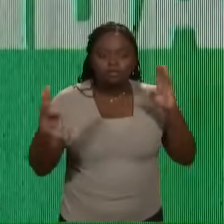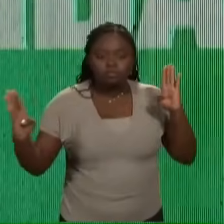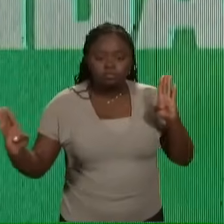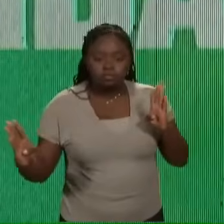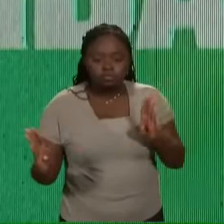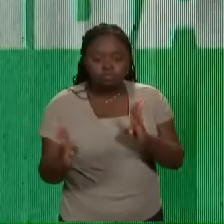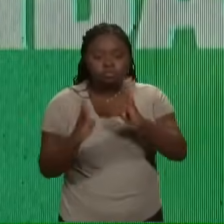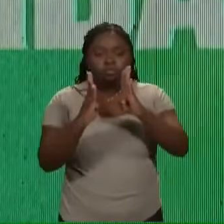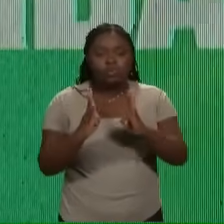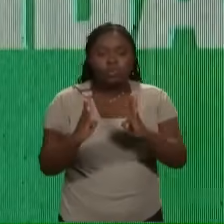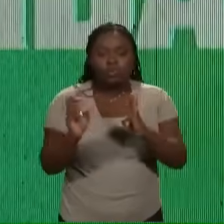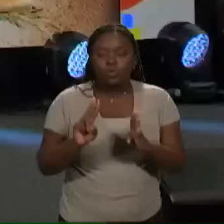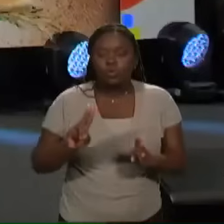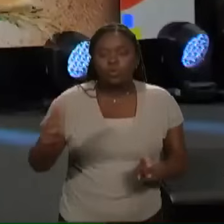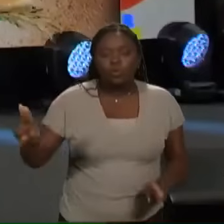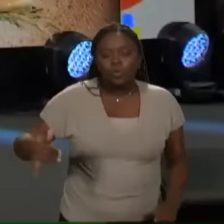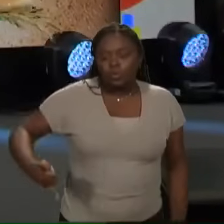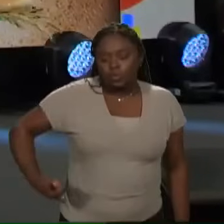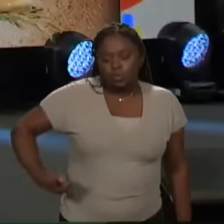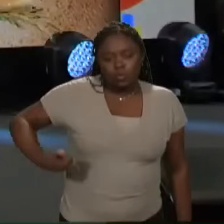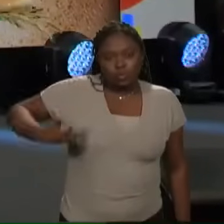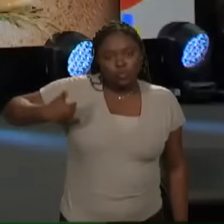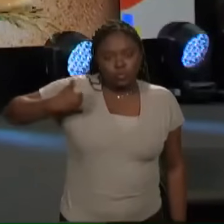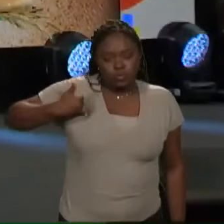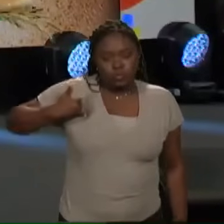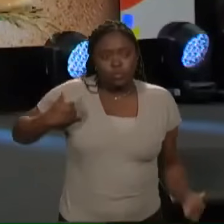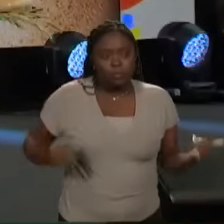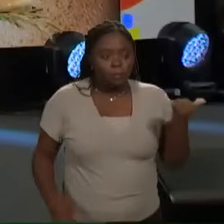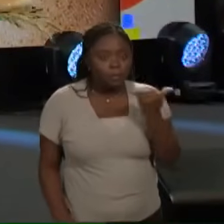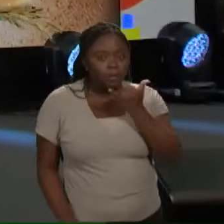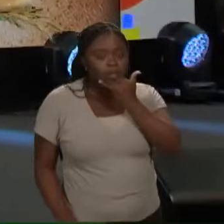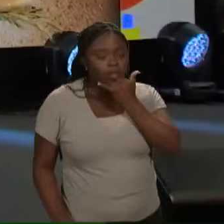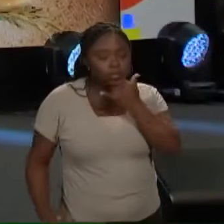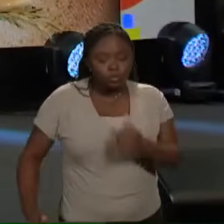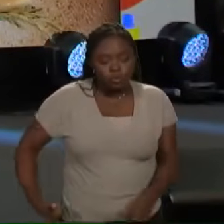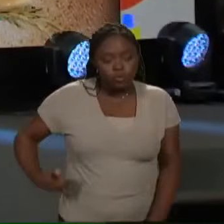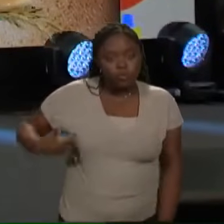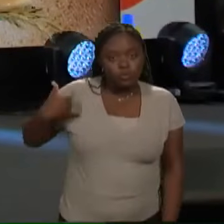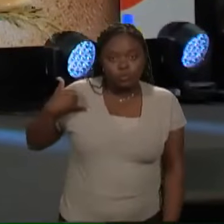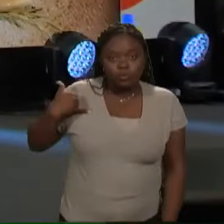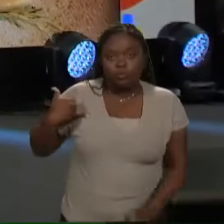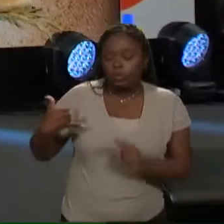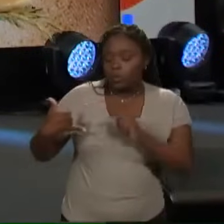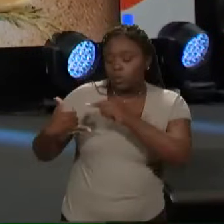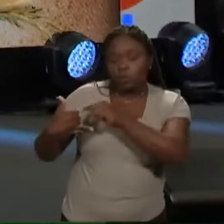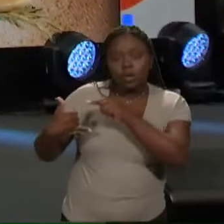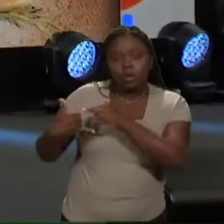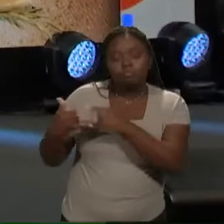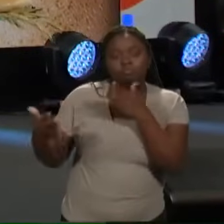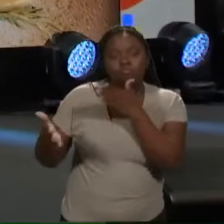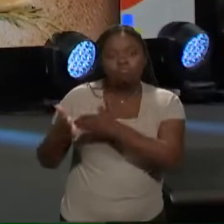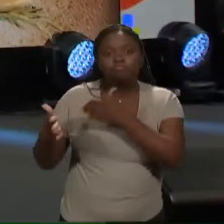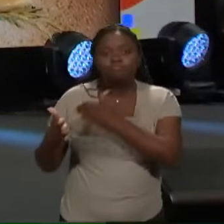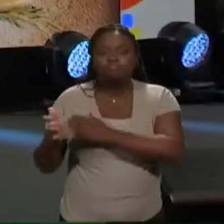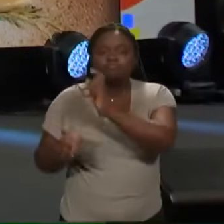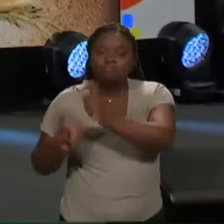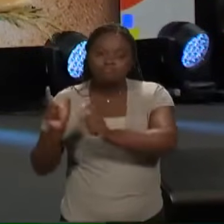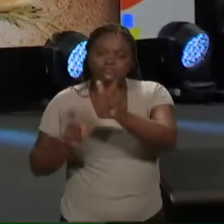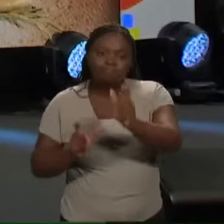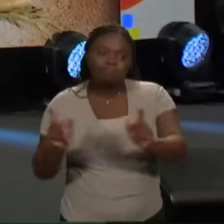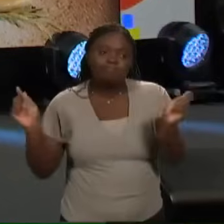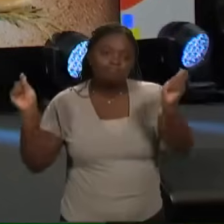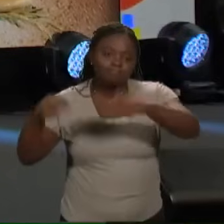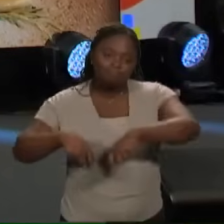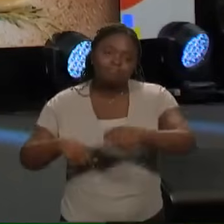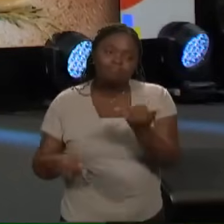frente com um negócio chamado orgulho. O orgulho nos impede de sermos pessoas perdoadoras,